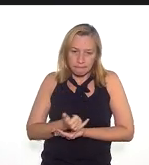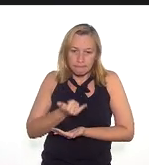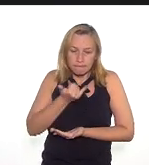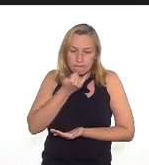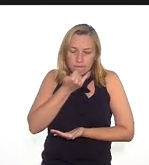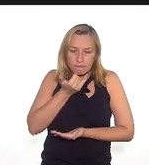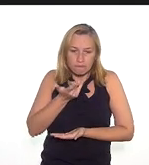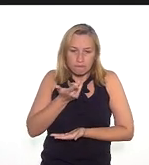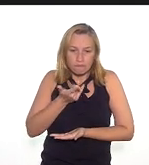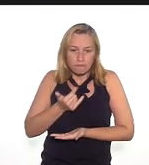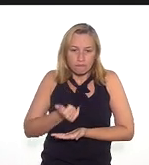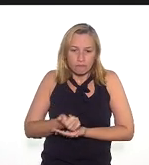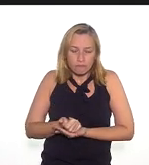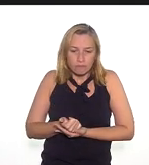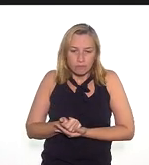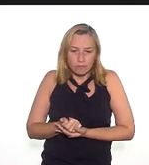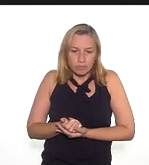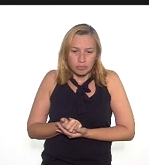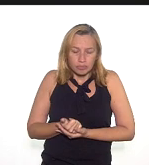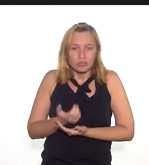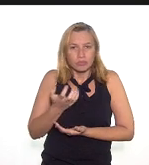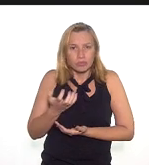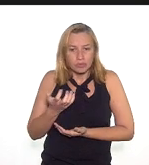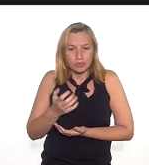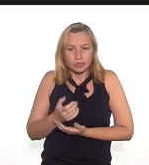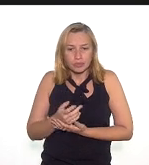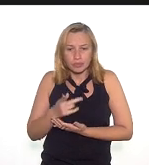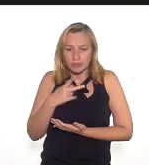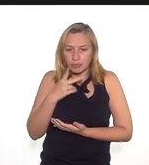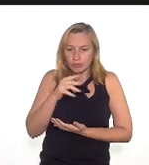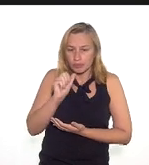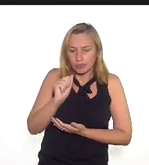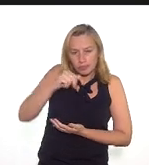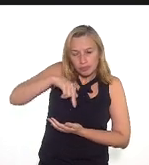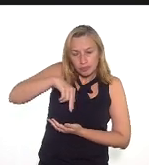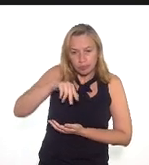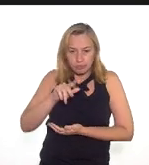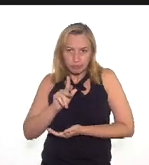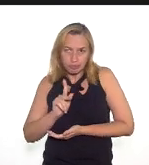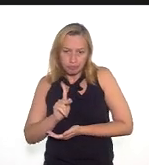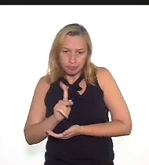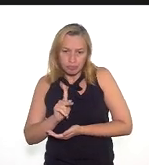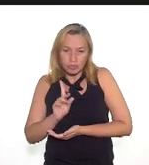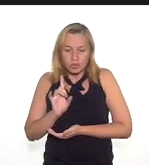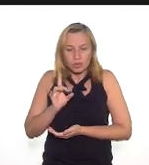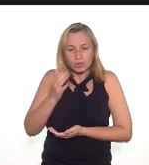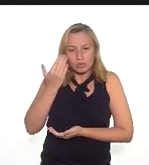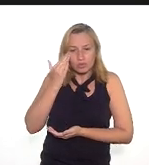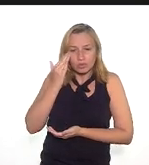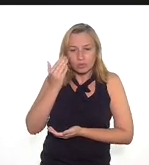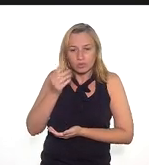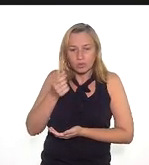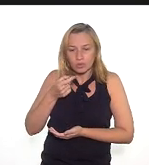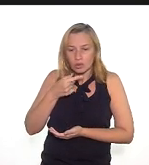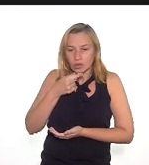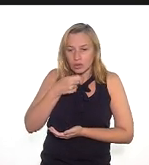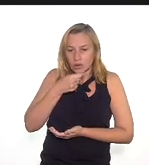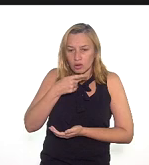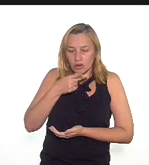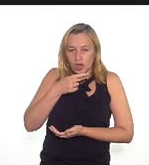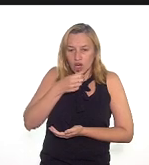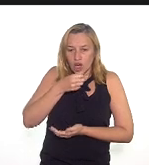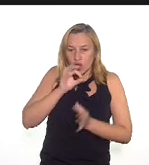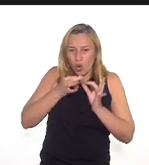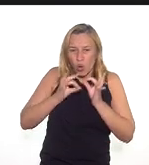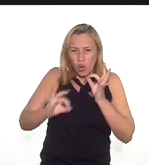interferência. Eu queria ter maior nitidez nas falas da NP, e pelo menos a minha impressão é que o microfone fica muito longe,